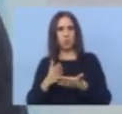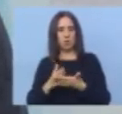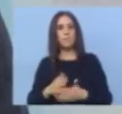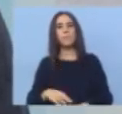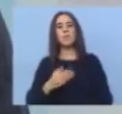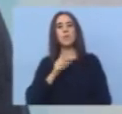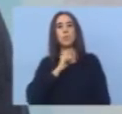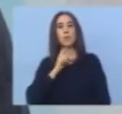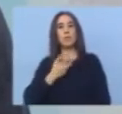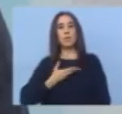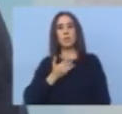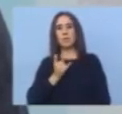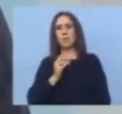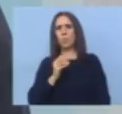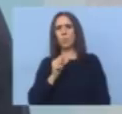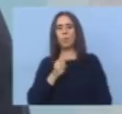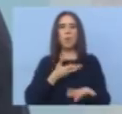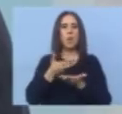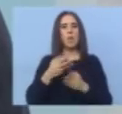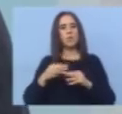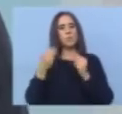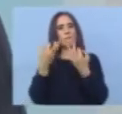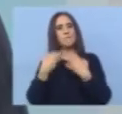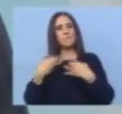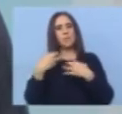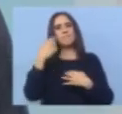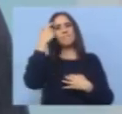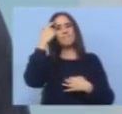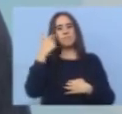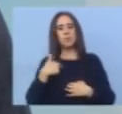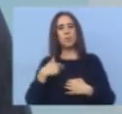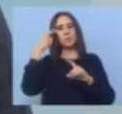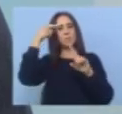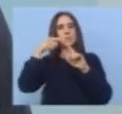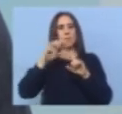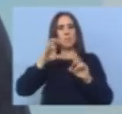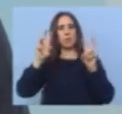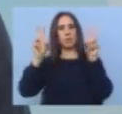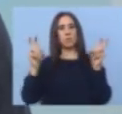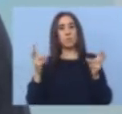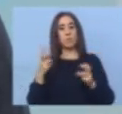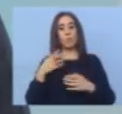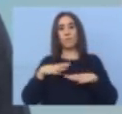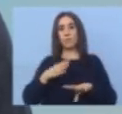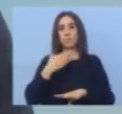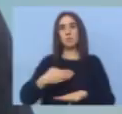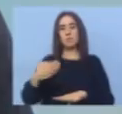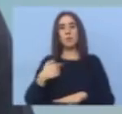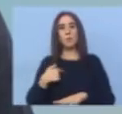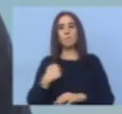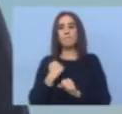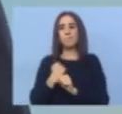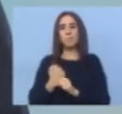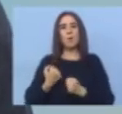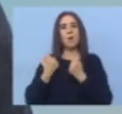padre Diogo, comecei a ter direção espiritual com ele, e sugeriu-me que fosse fazer a Missão País. Então, como era uma semana de férias, eu não tinha grande coisa para